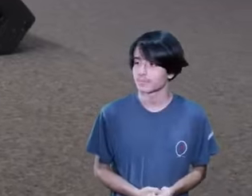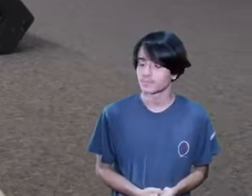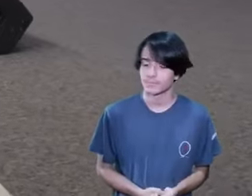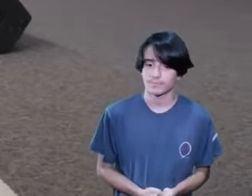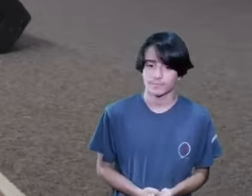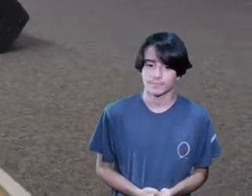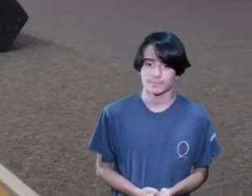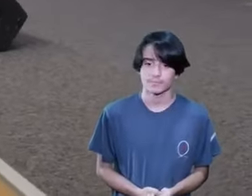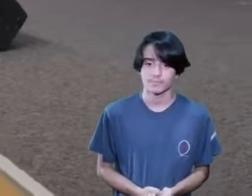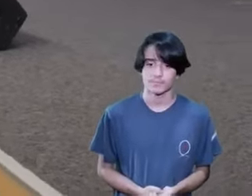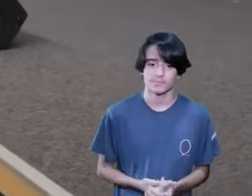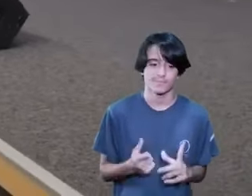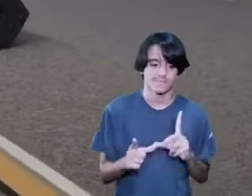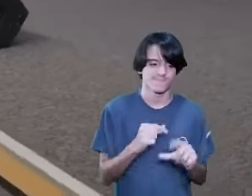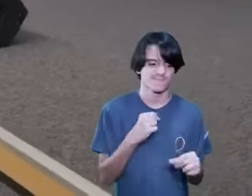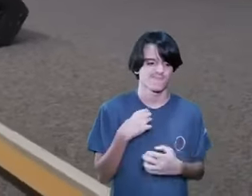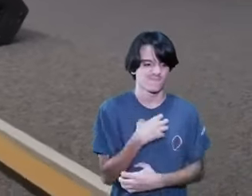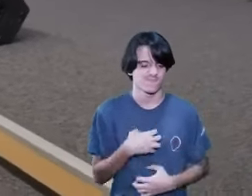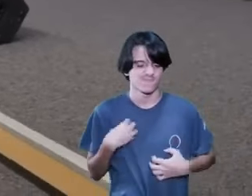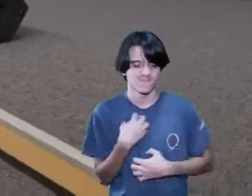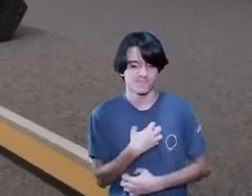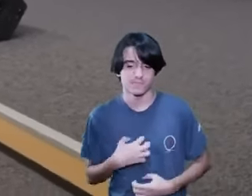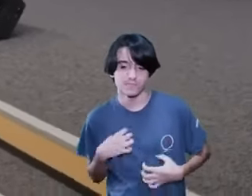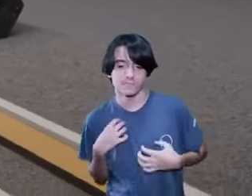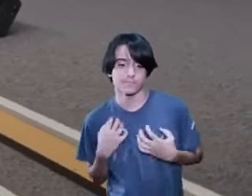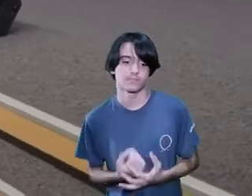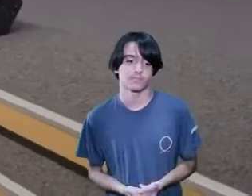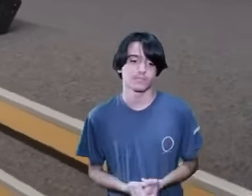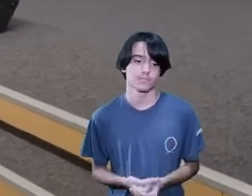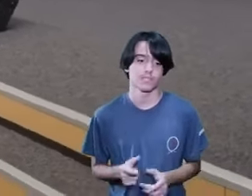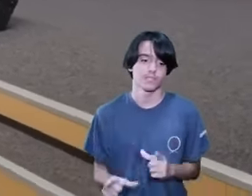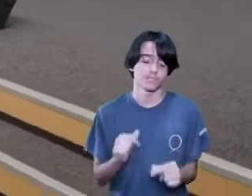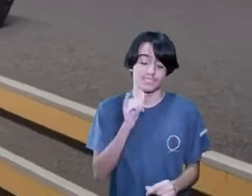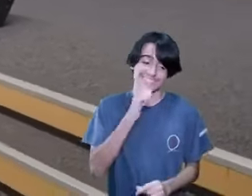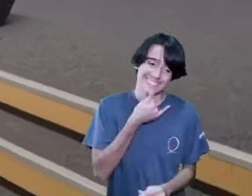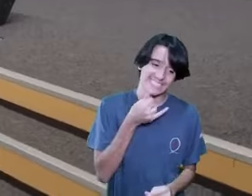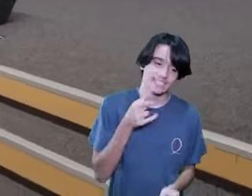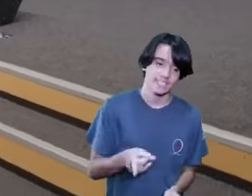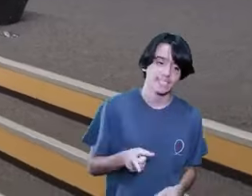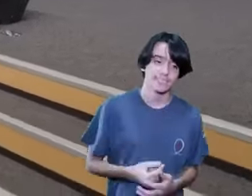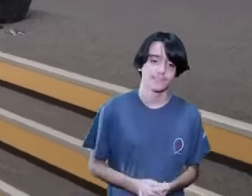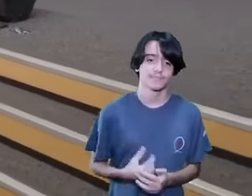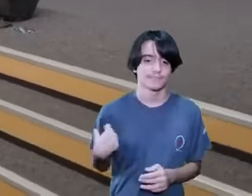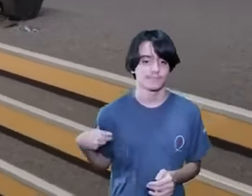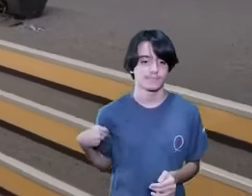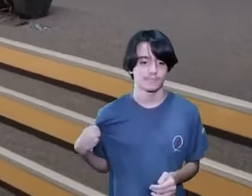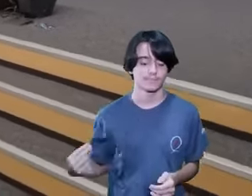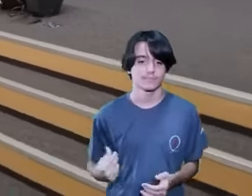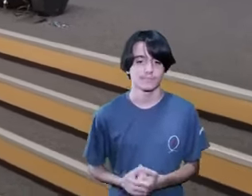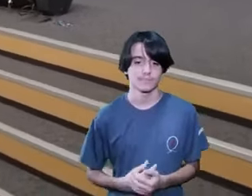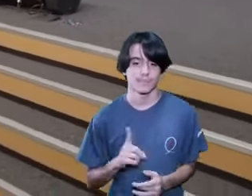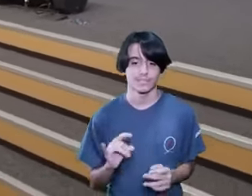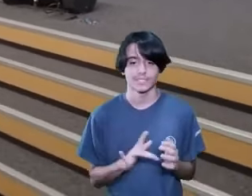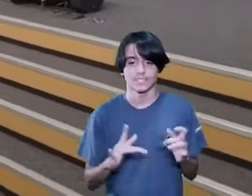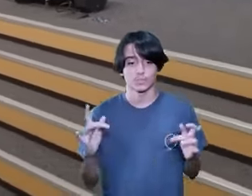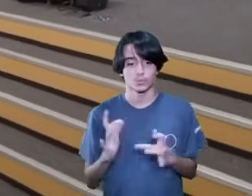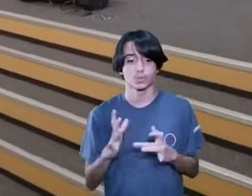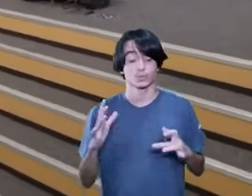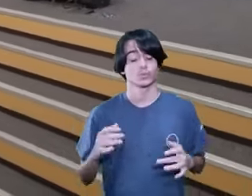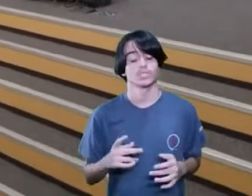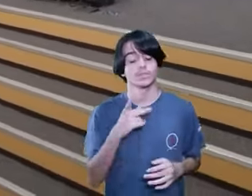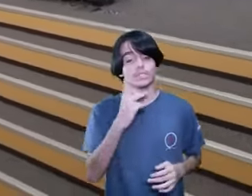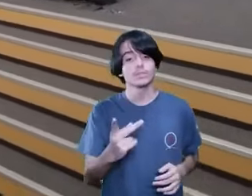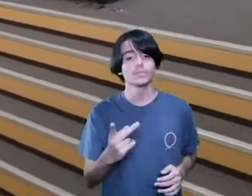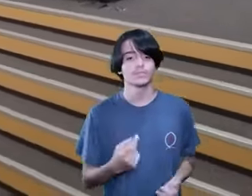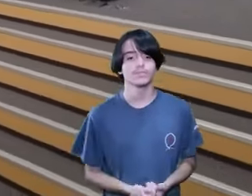para que ele saia contrariado, pesaroso, para que ele saia triste, para que ele se retire triste? É Jesus quem